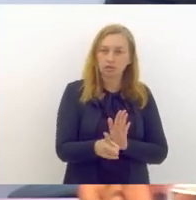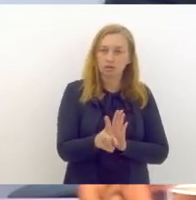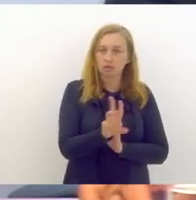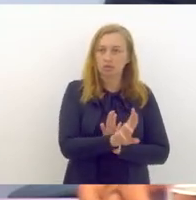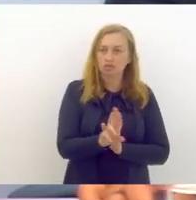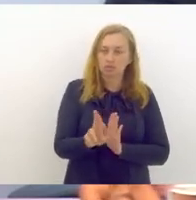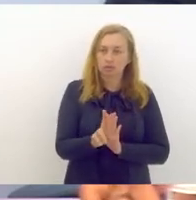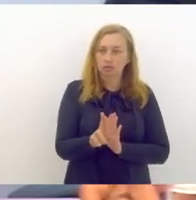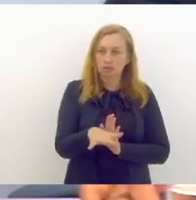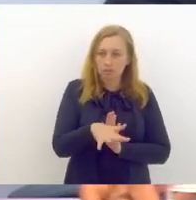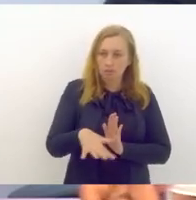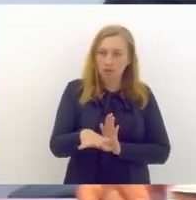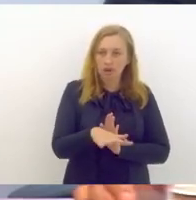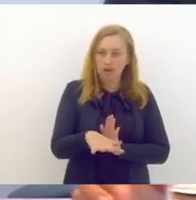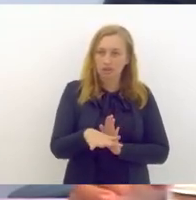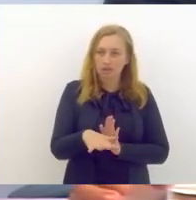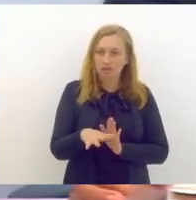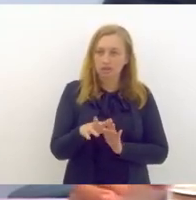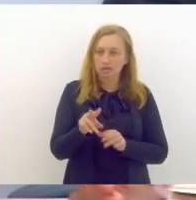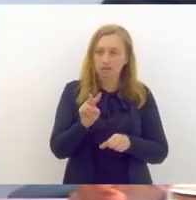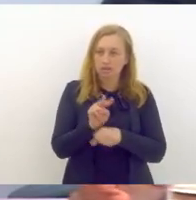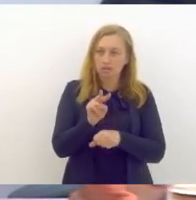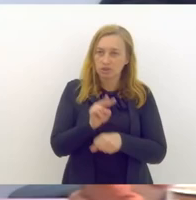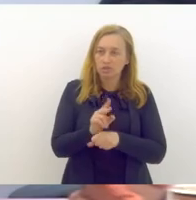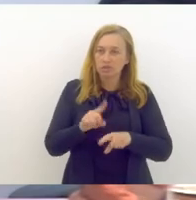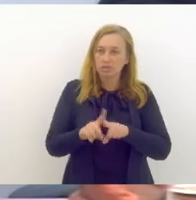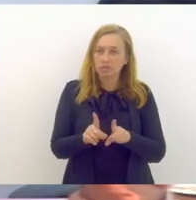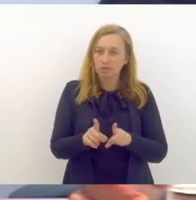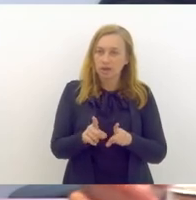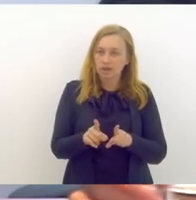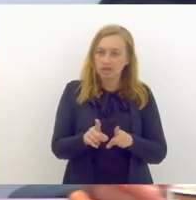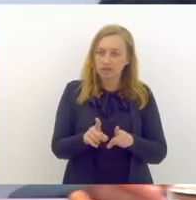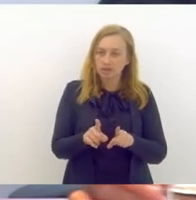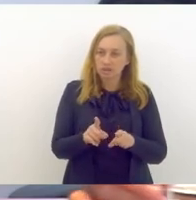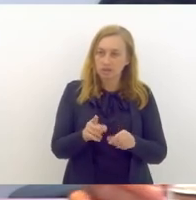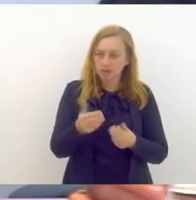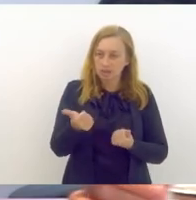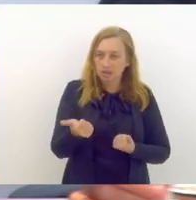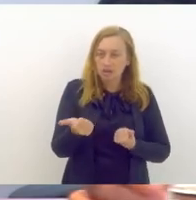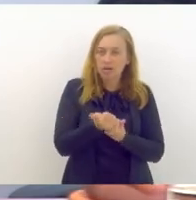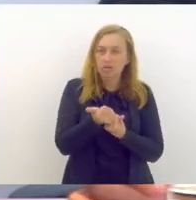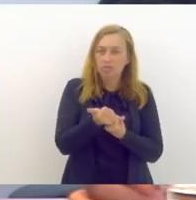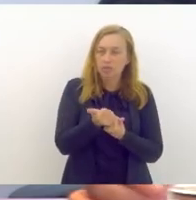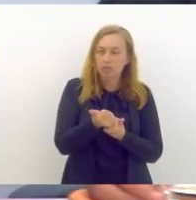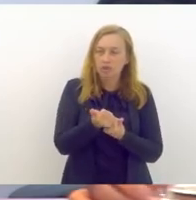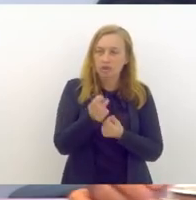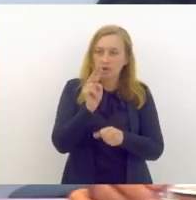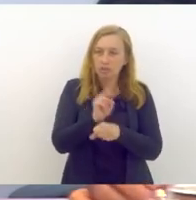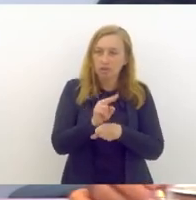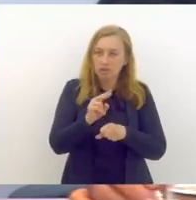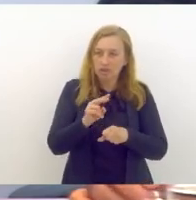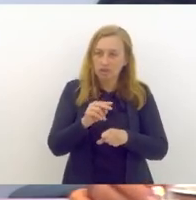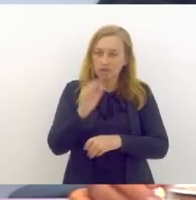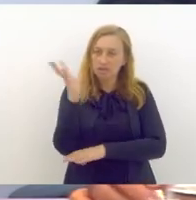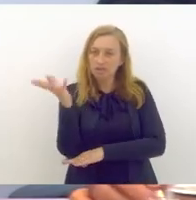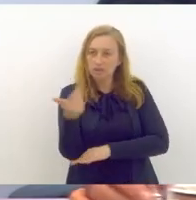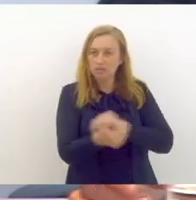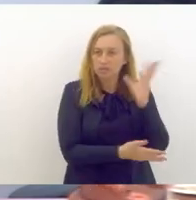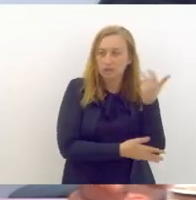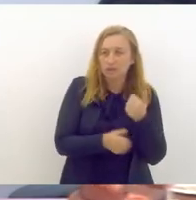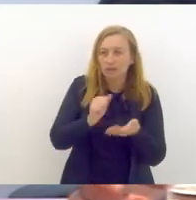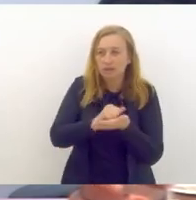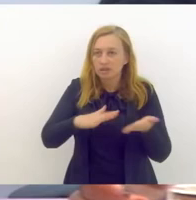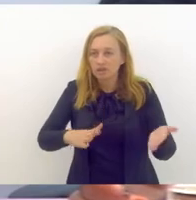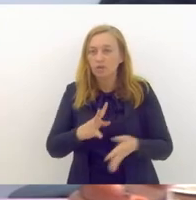de conservação, mas uma que comporte a proteção ao meio ambiente e as atividades e